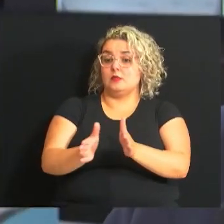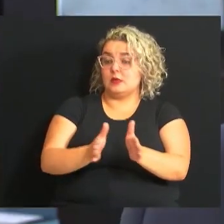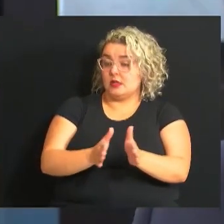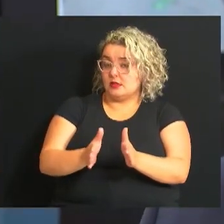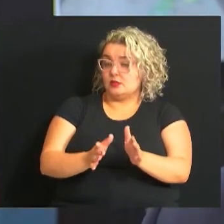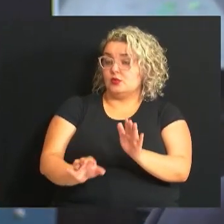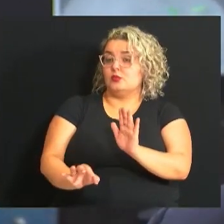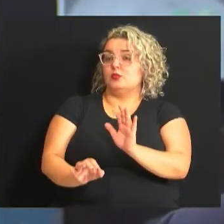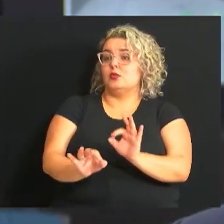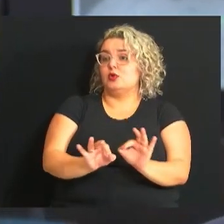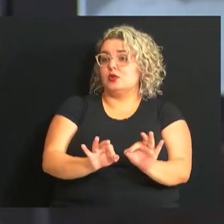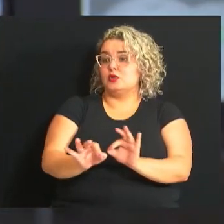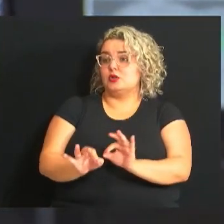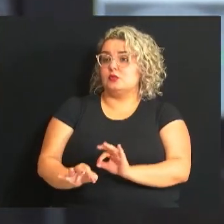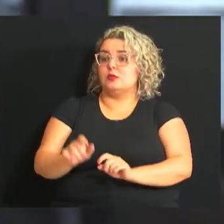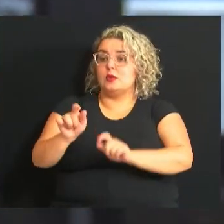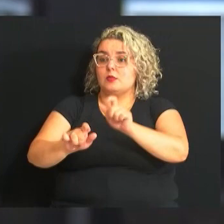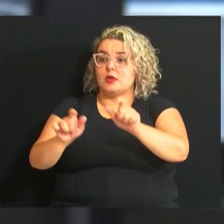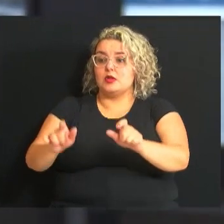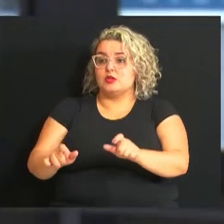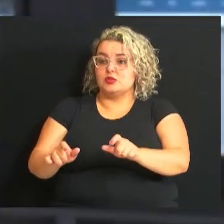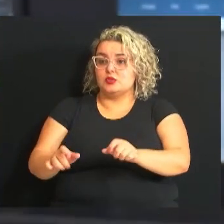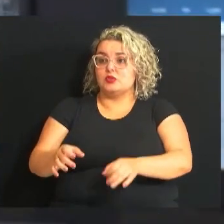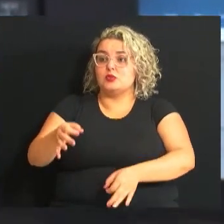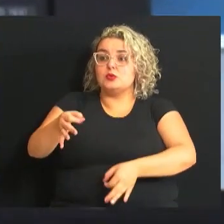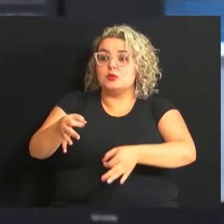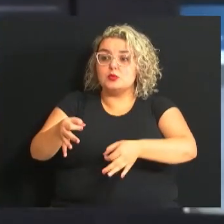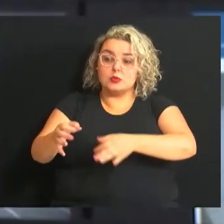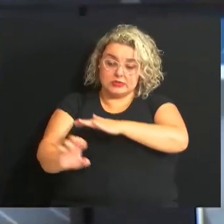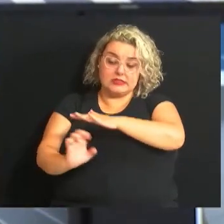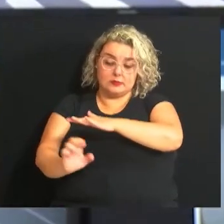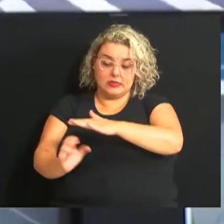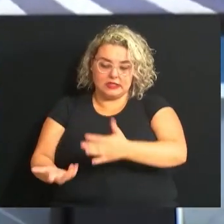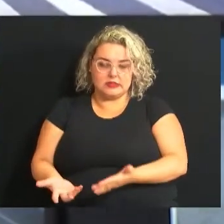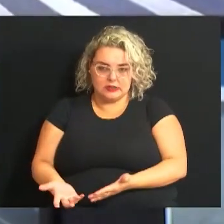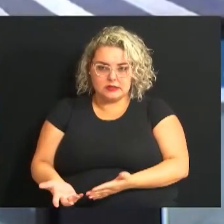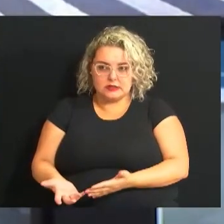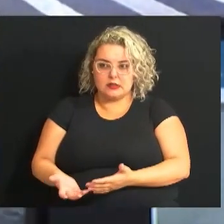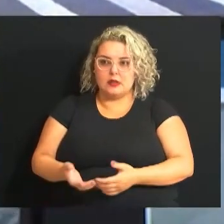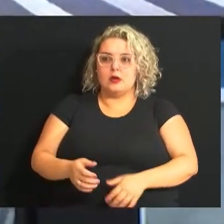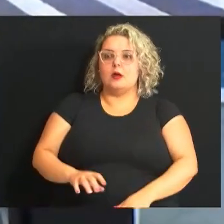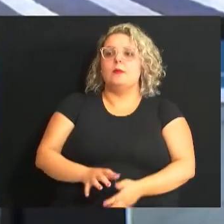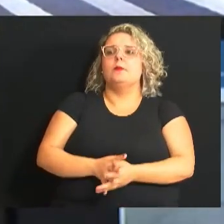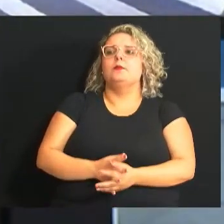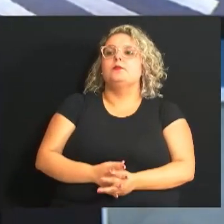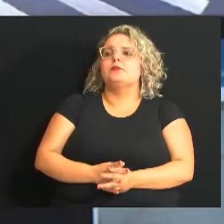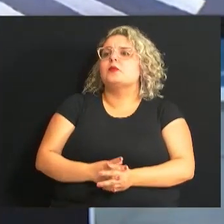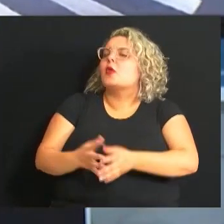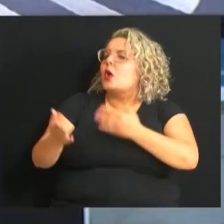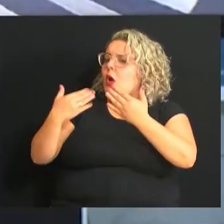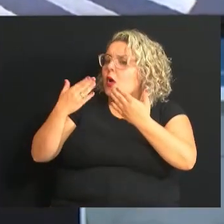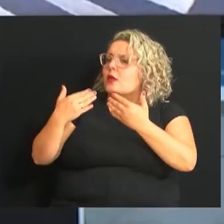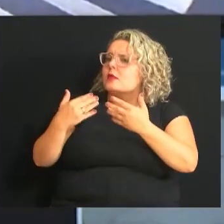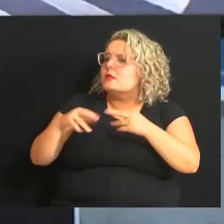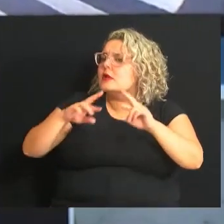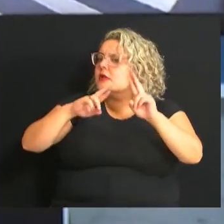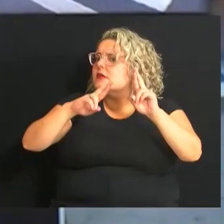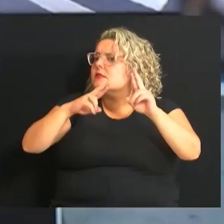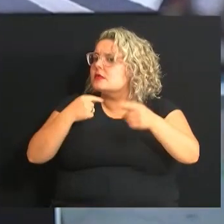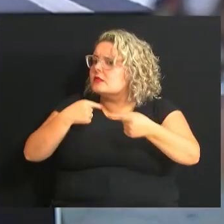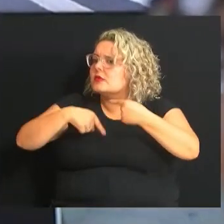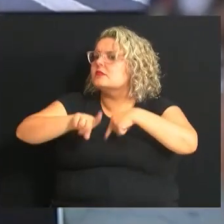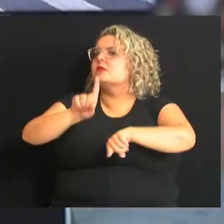pessoa jurídica. E a expectativa, como a gente conversou, não é, foi superada. Existe, não é?